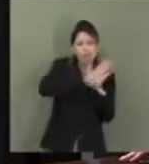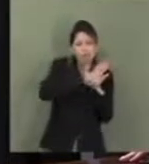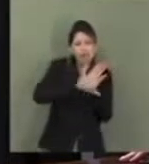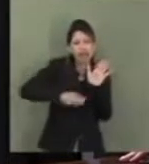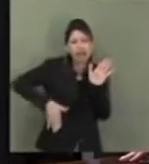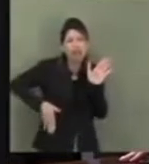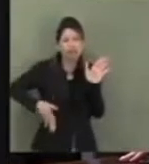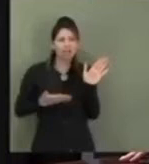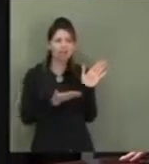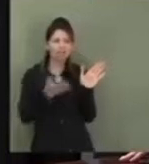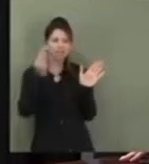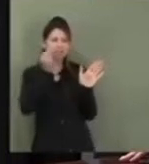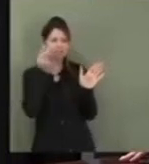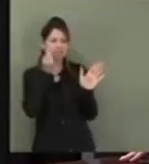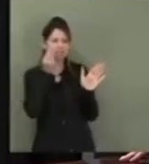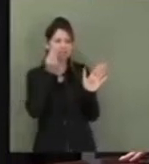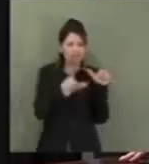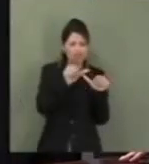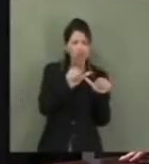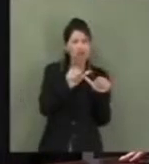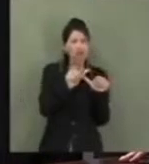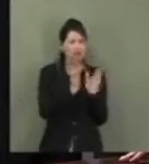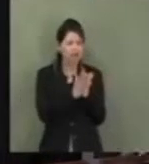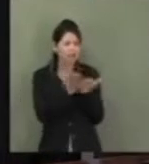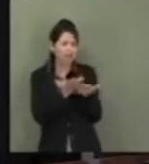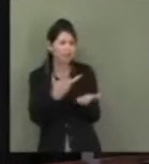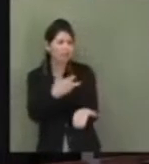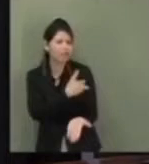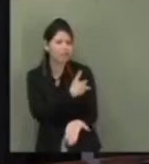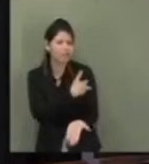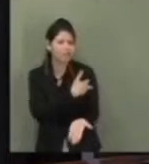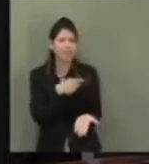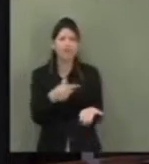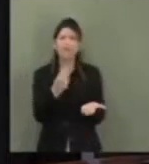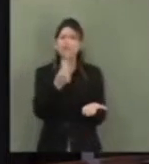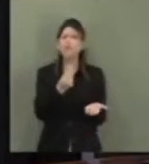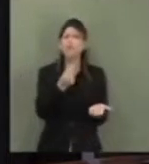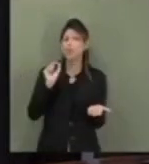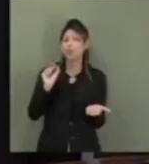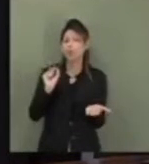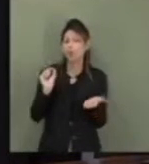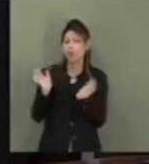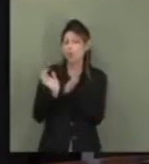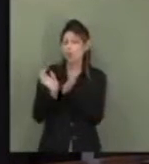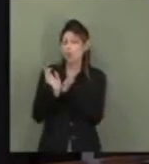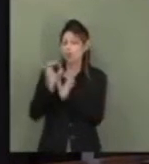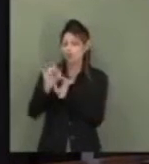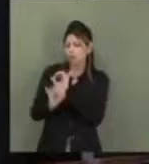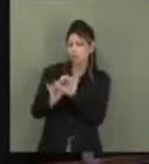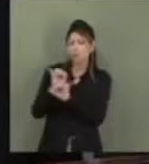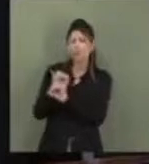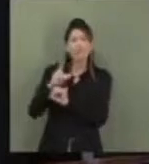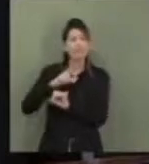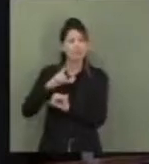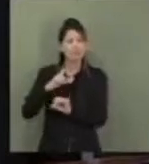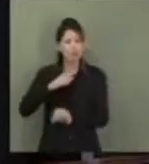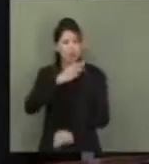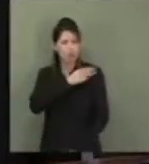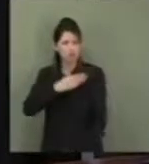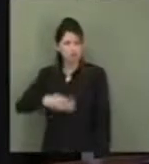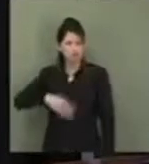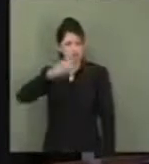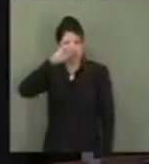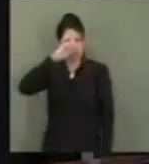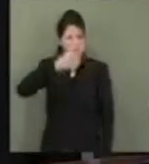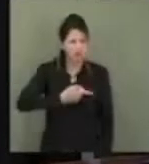de fraudar cartões de vacinação. Como é que no inquérito de milícias digitais, o ministro do Supremo determina a busca e apreensão na casa do